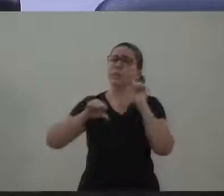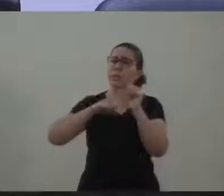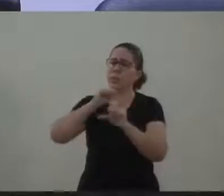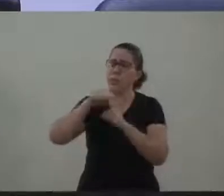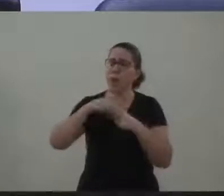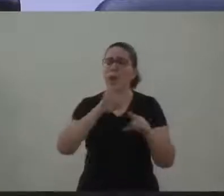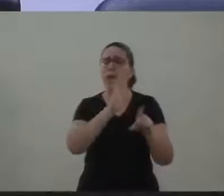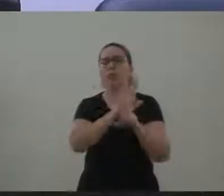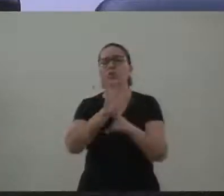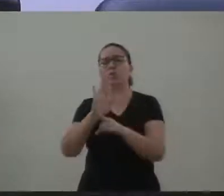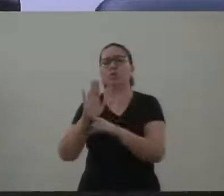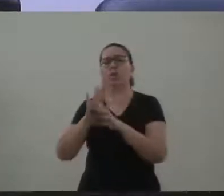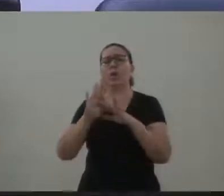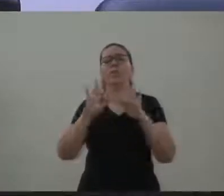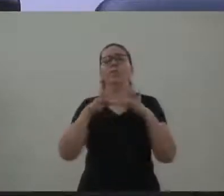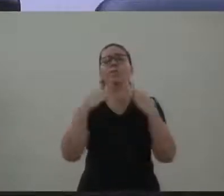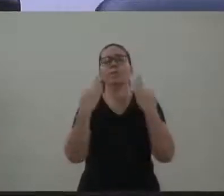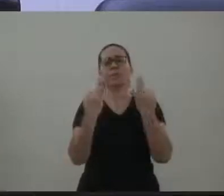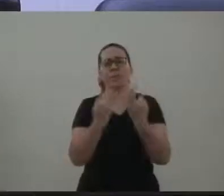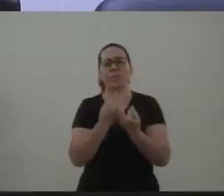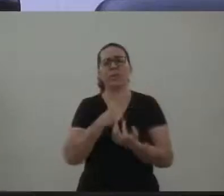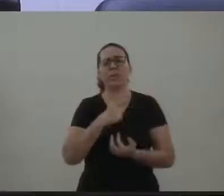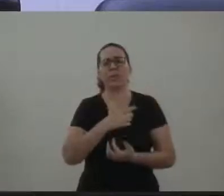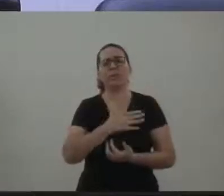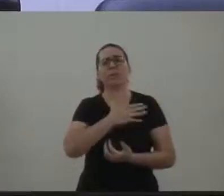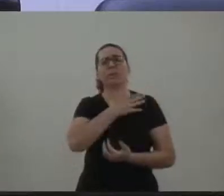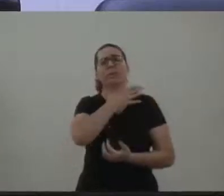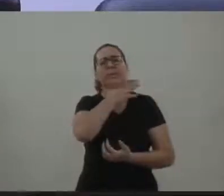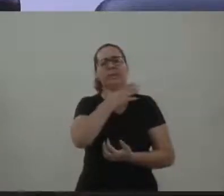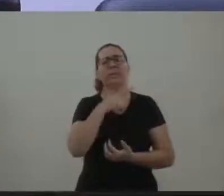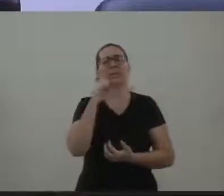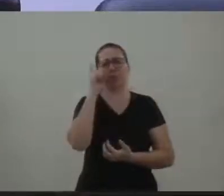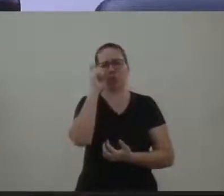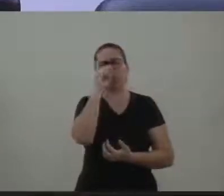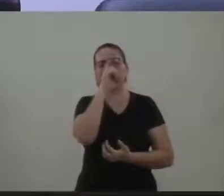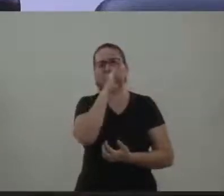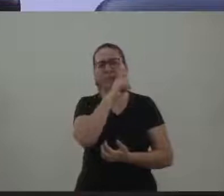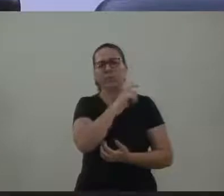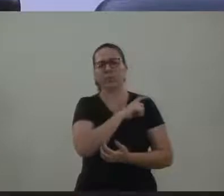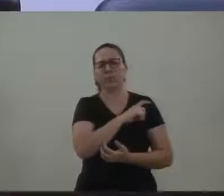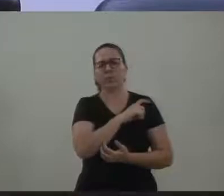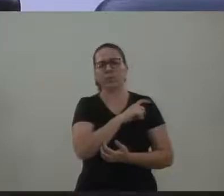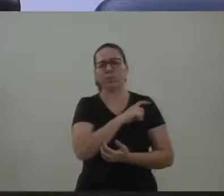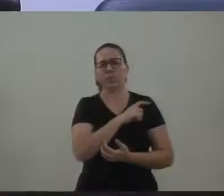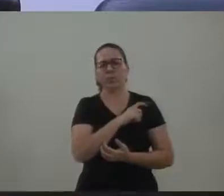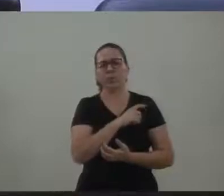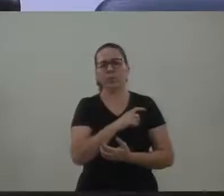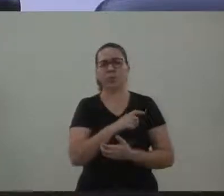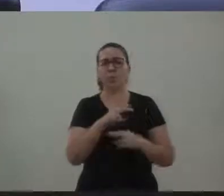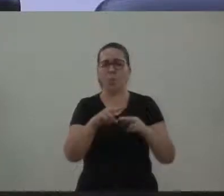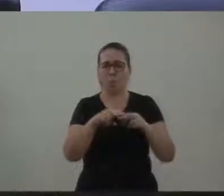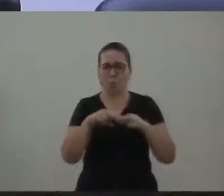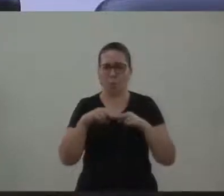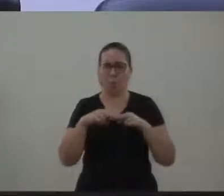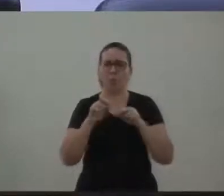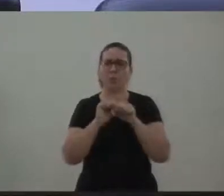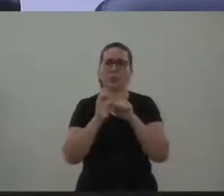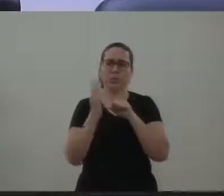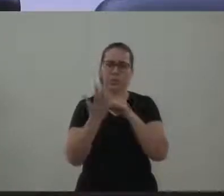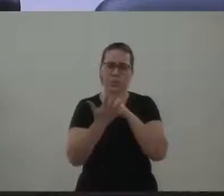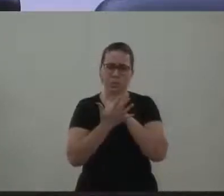para ajudar as famílias que passam por um momento muito difícil com o advindo da